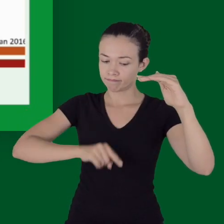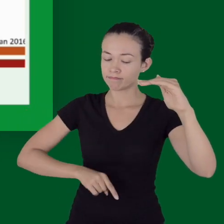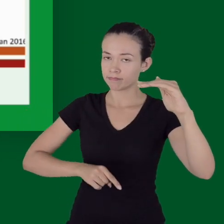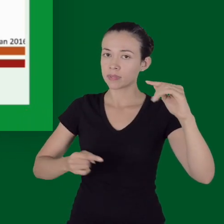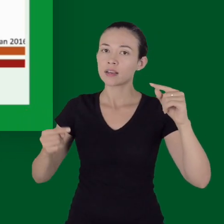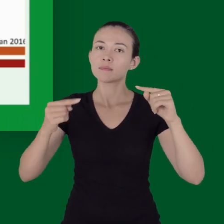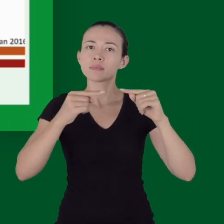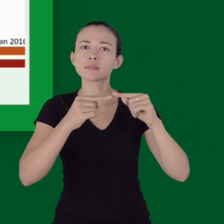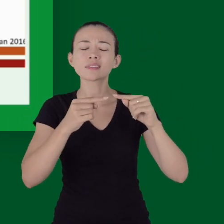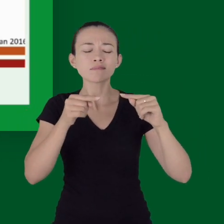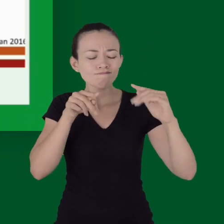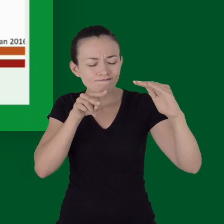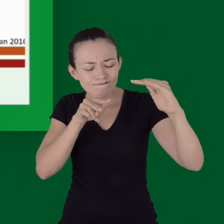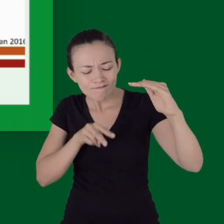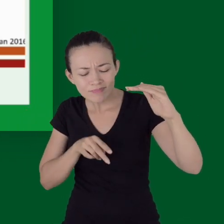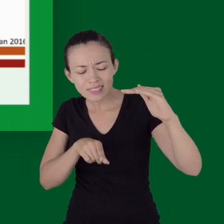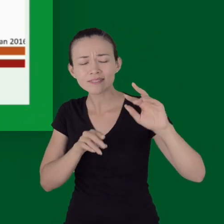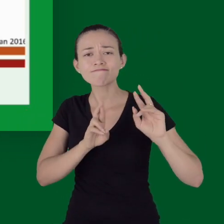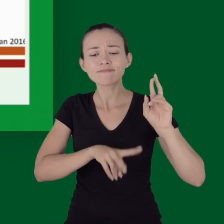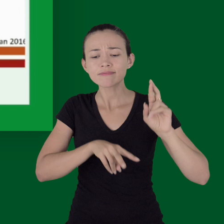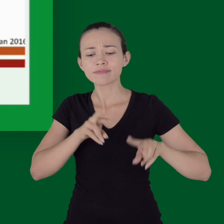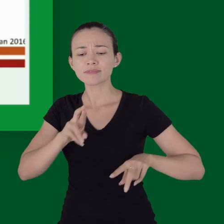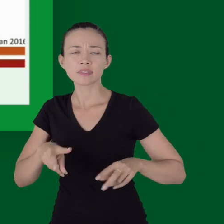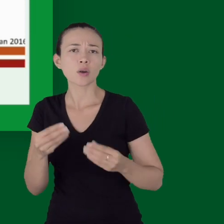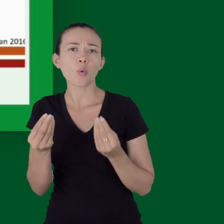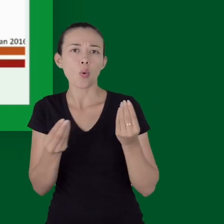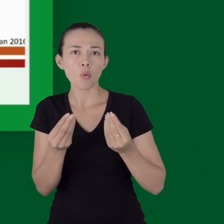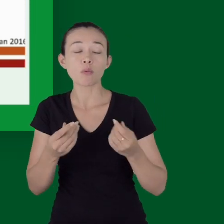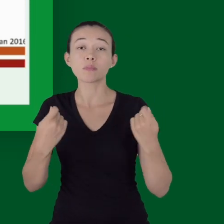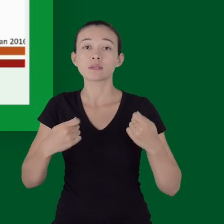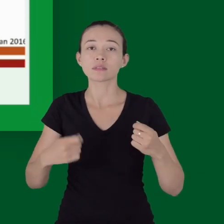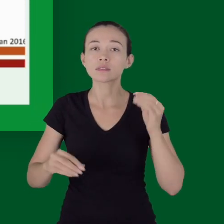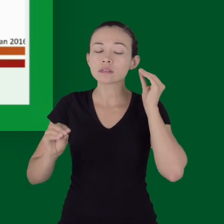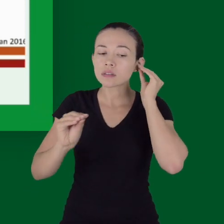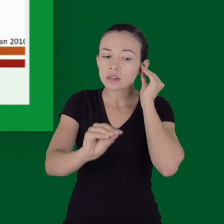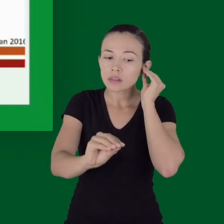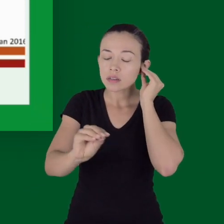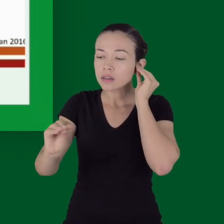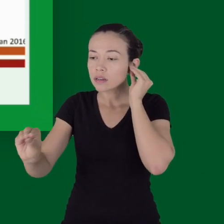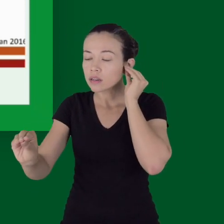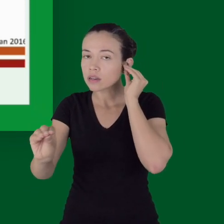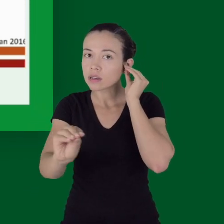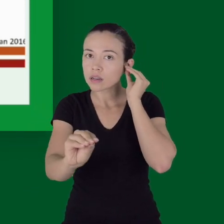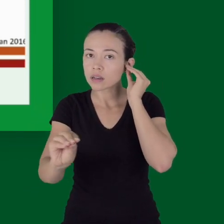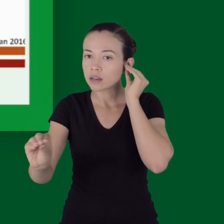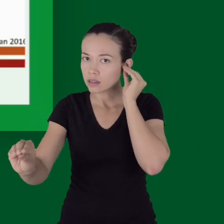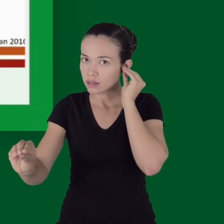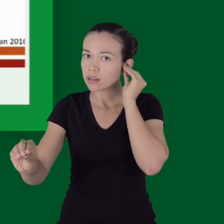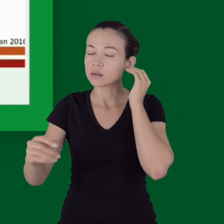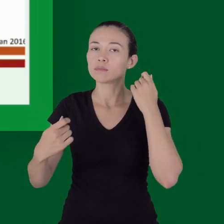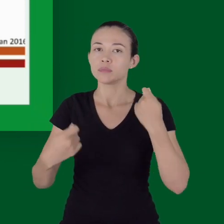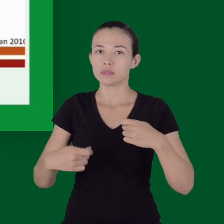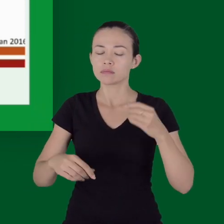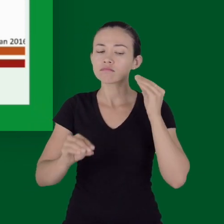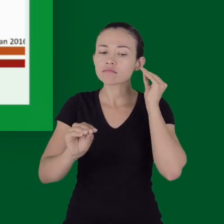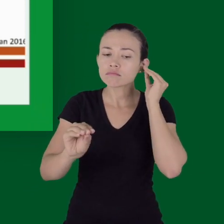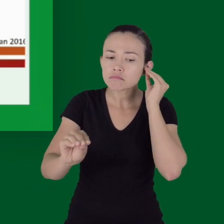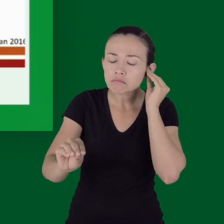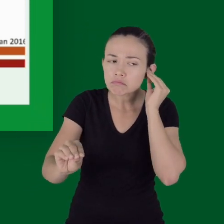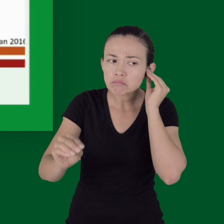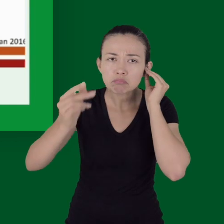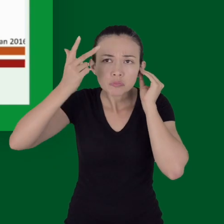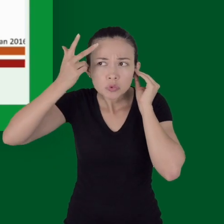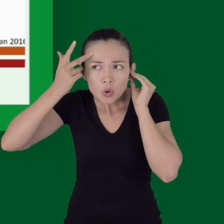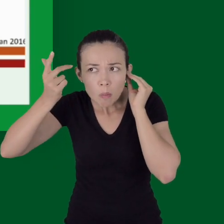né? E a gente vai diferenciar essas classificações a partir da ausculta pulmonar, né? Se o paciente ele tem